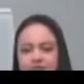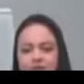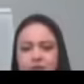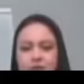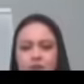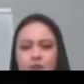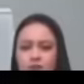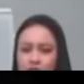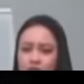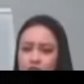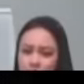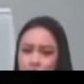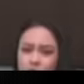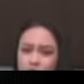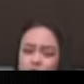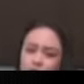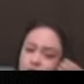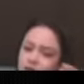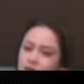julgado.